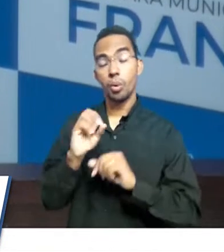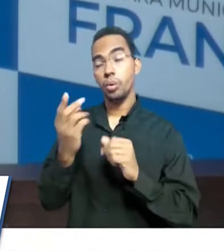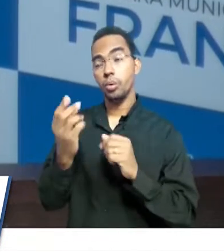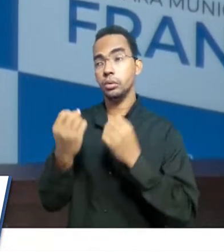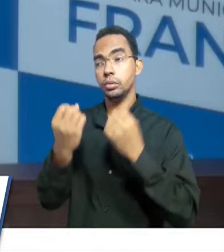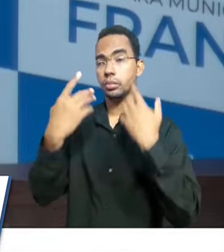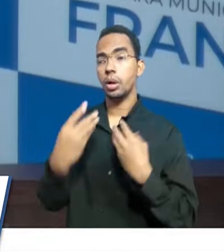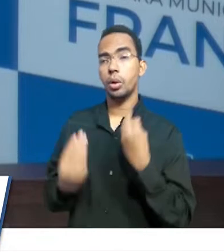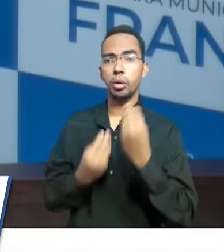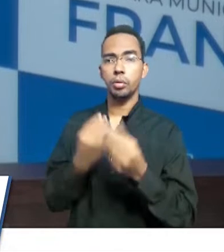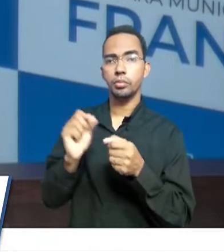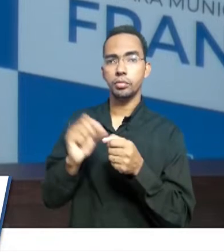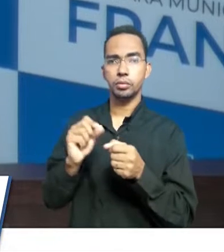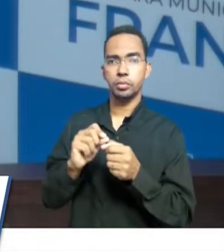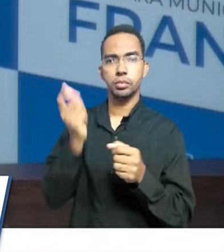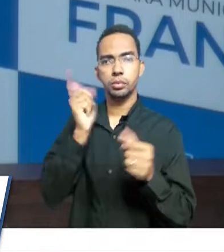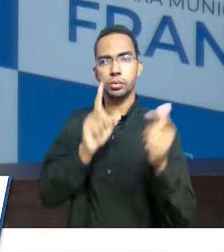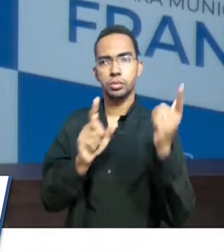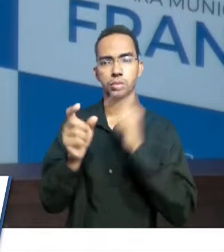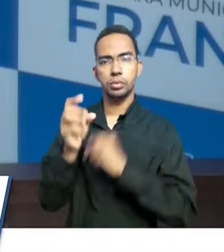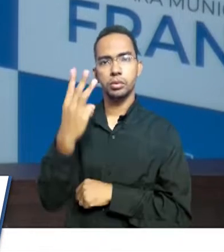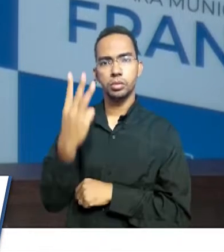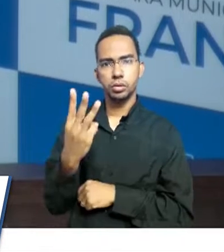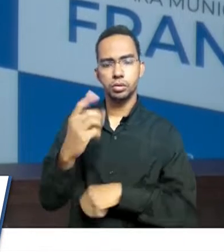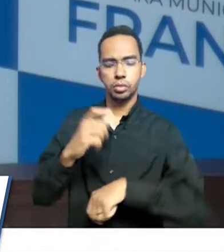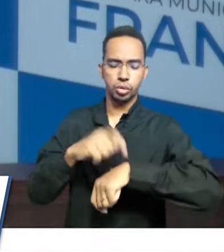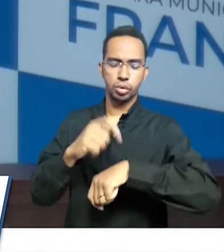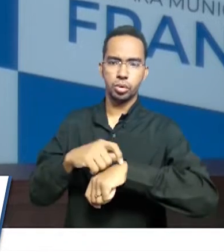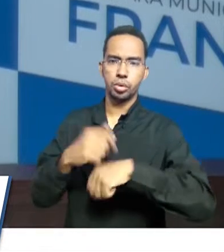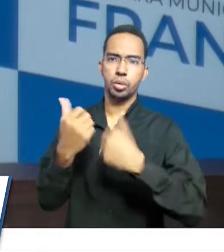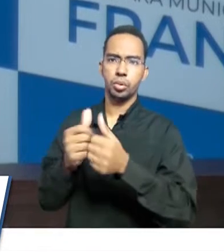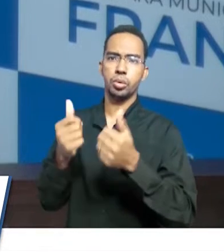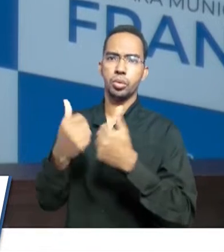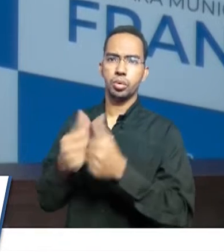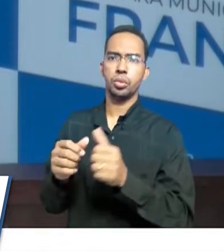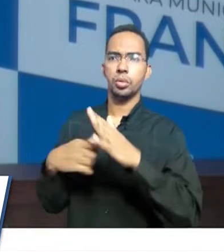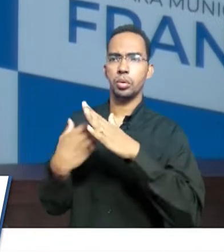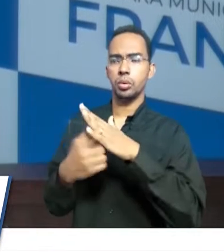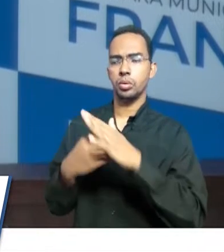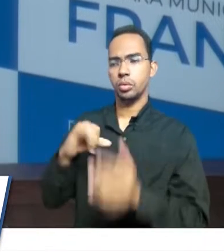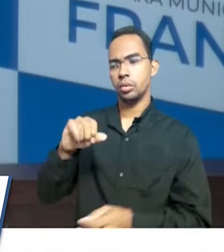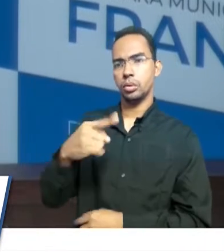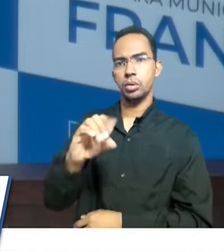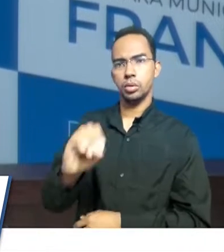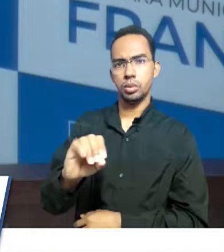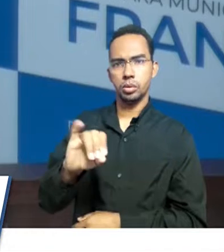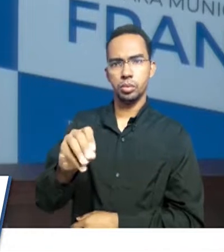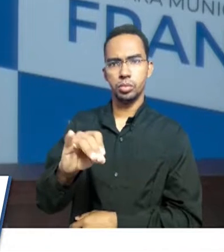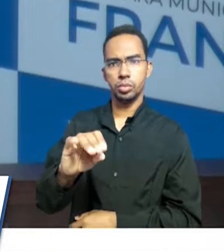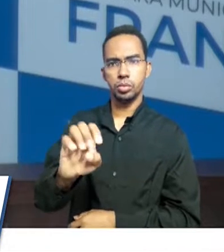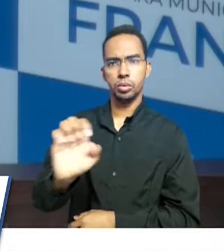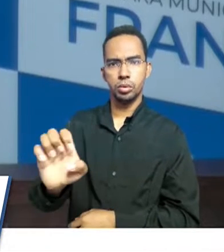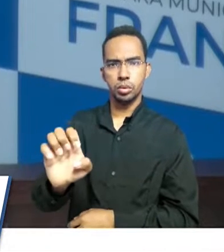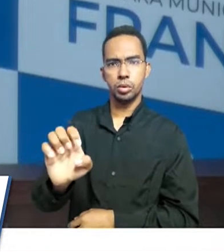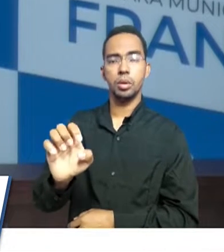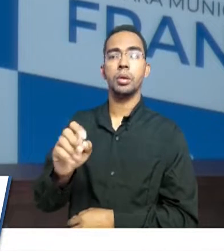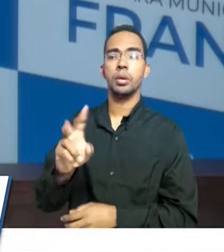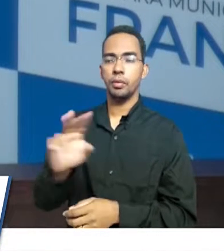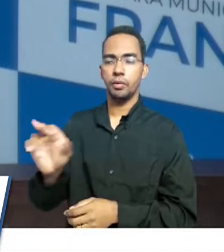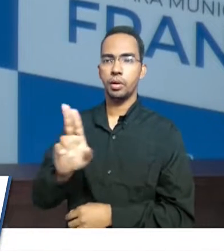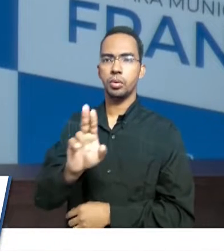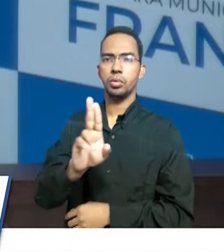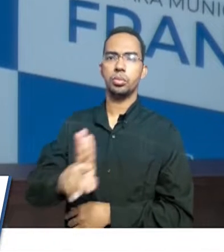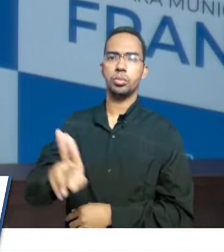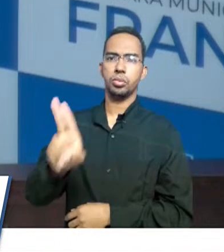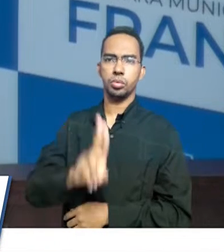conseguir 3 horários de ônibus da empresa São José, que vai utilizar o ônibus que